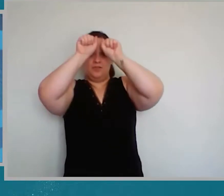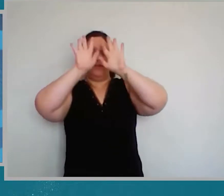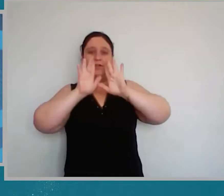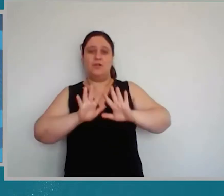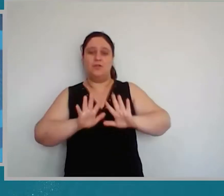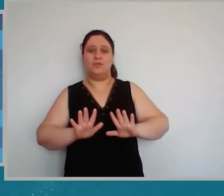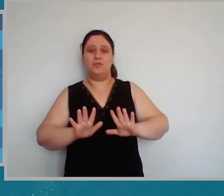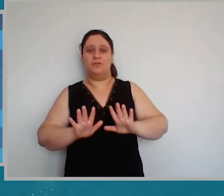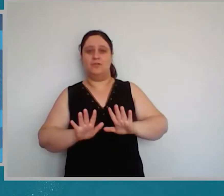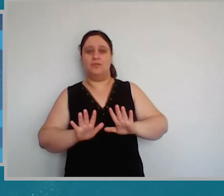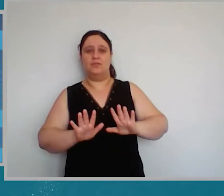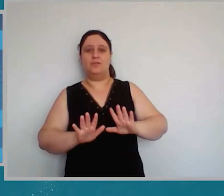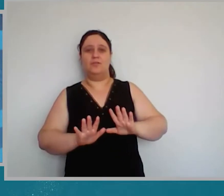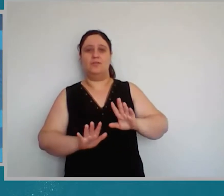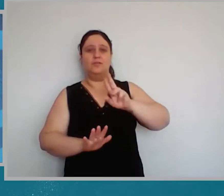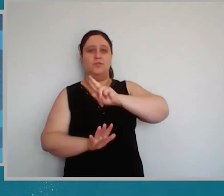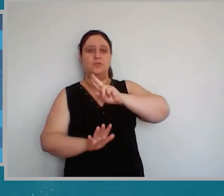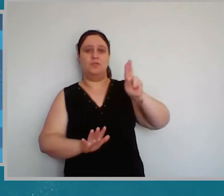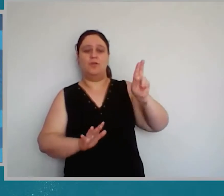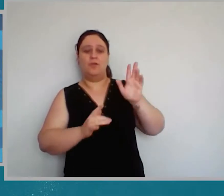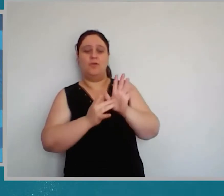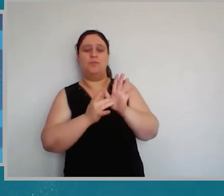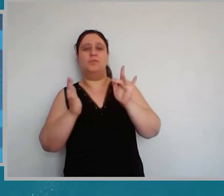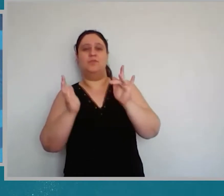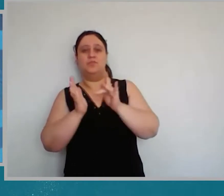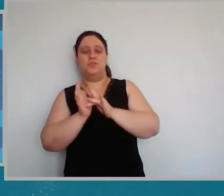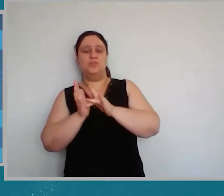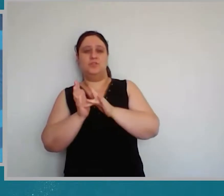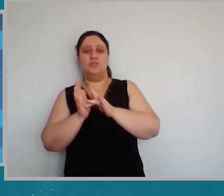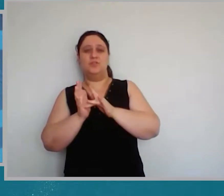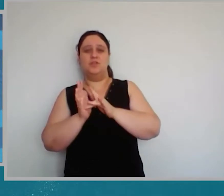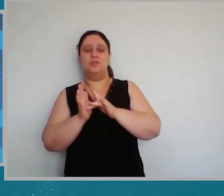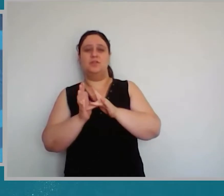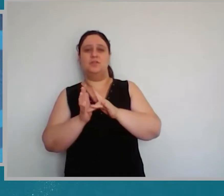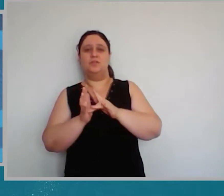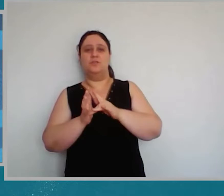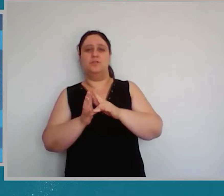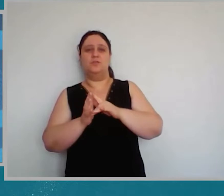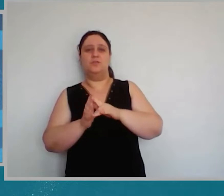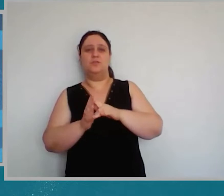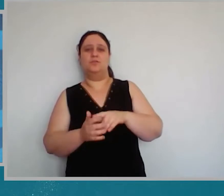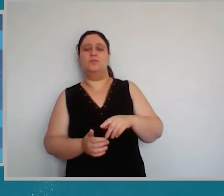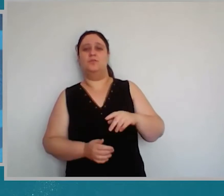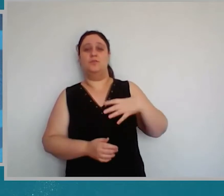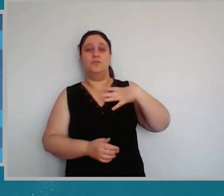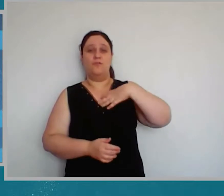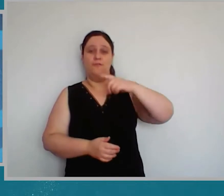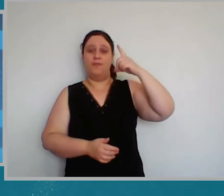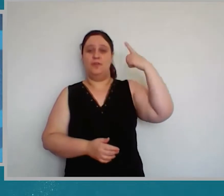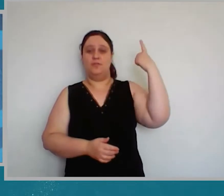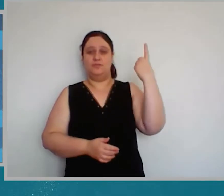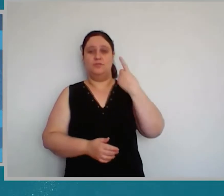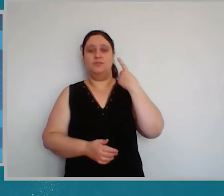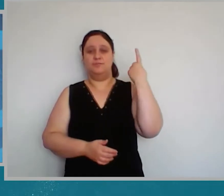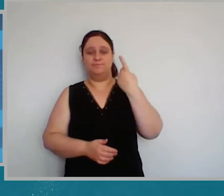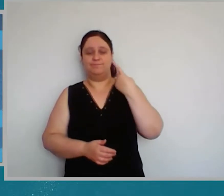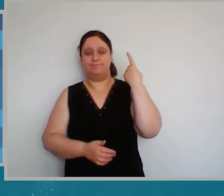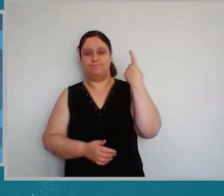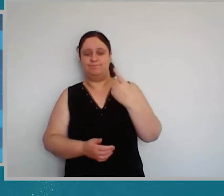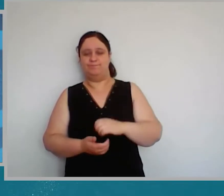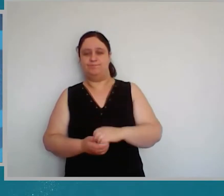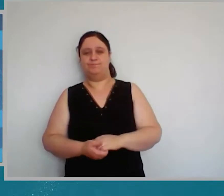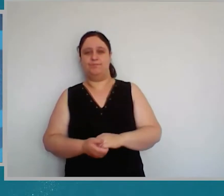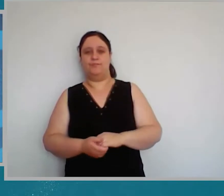do Senhor, Hosana nas maiores alturas. Ó Senhor Jesus, versículo